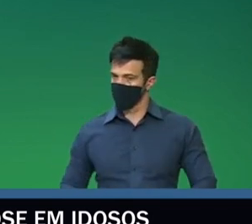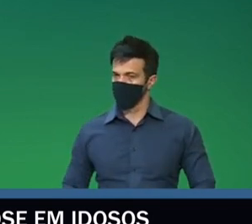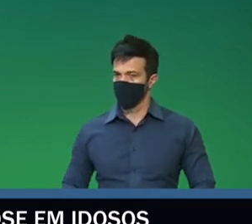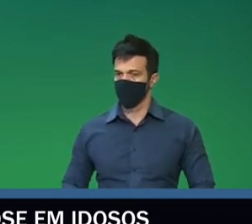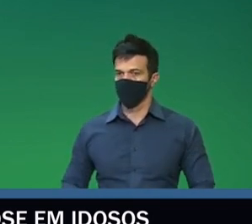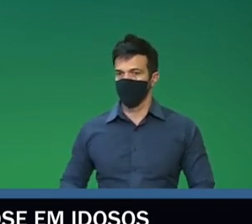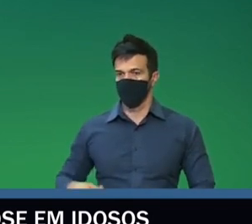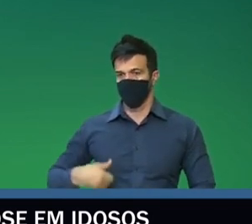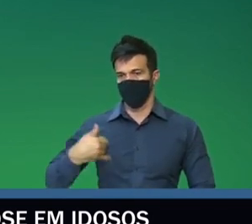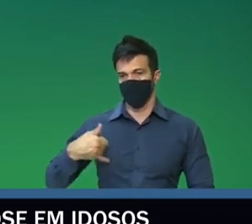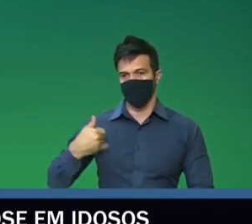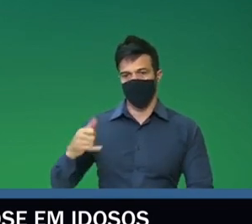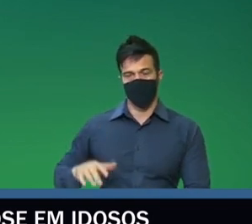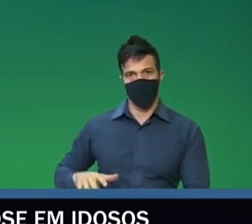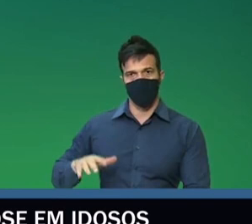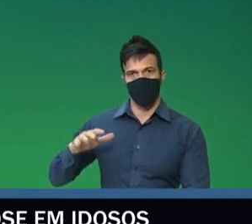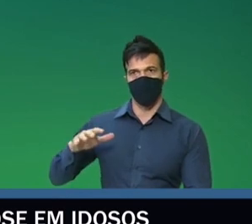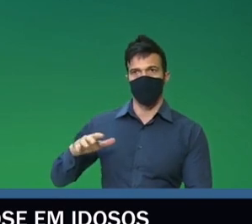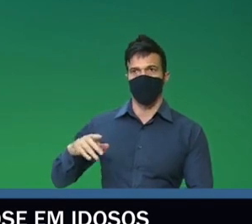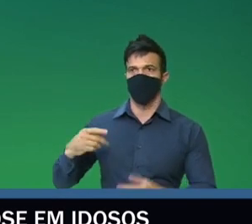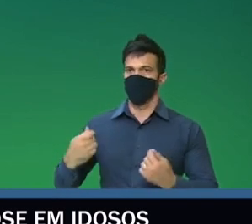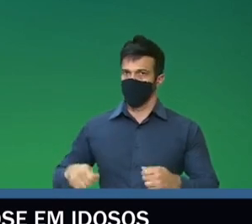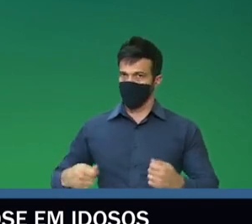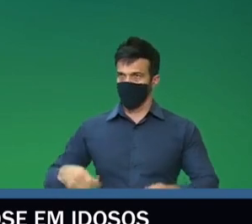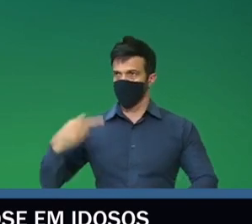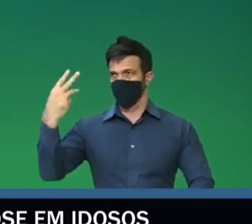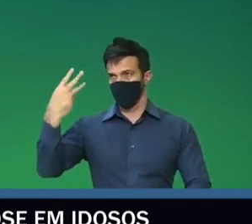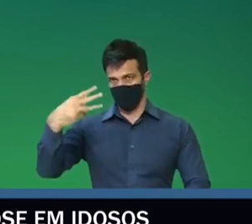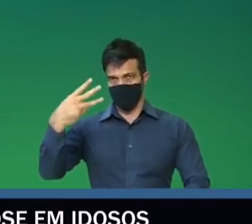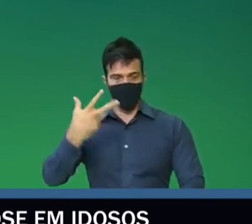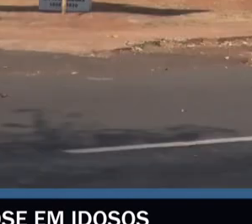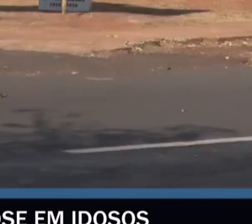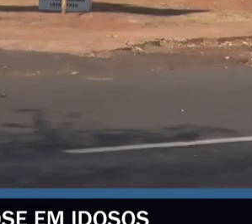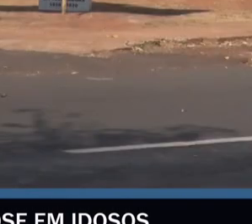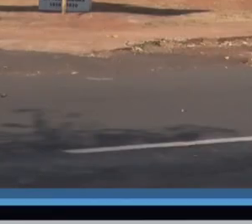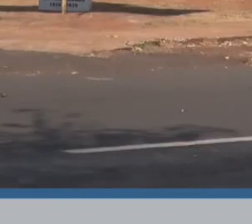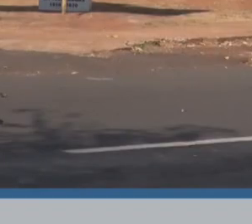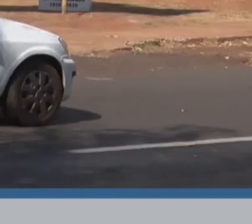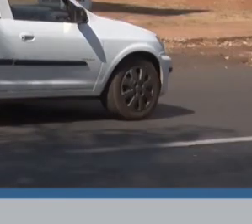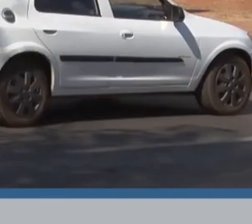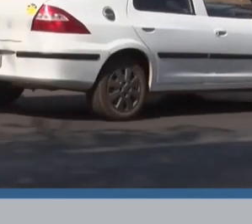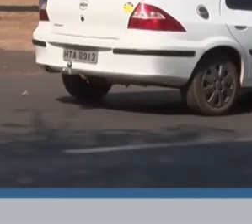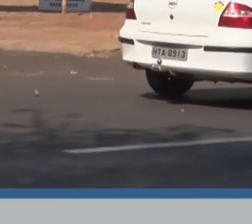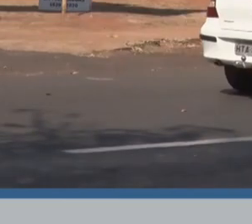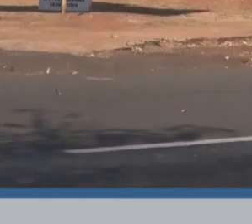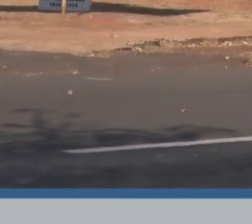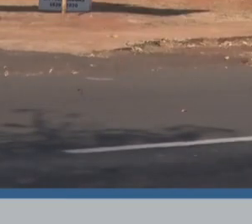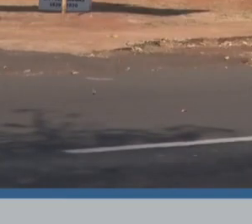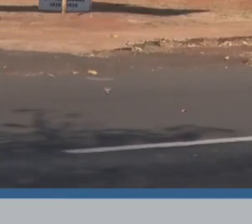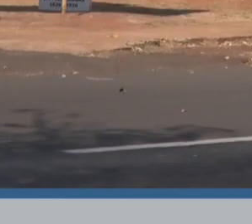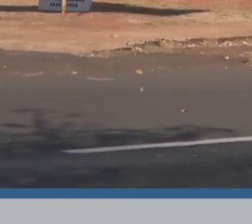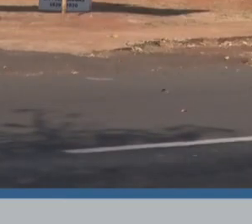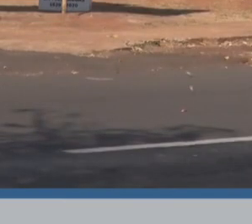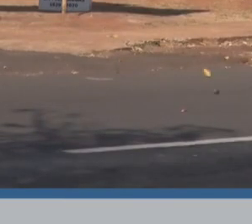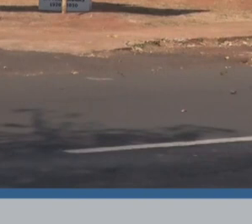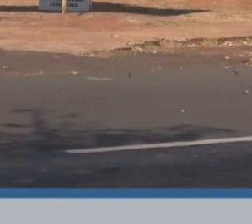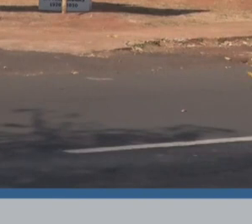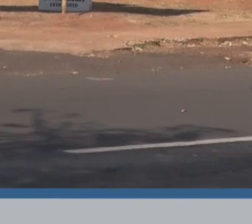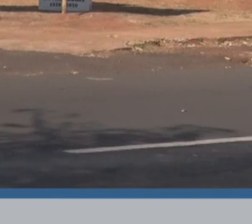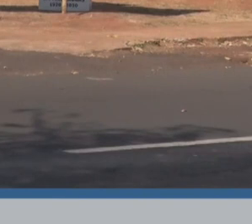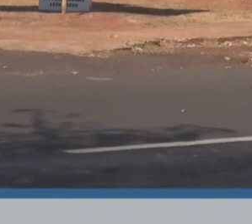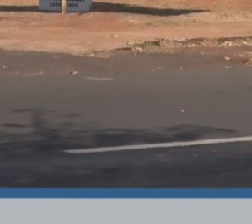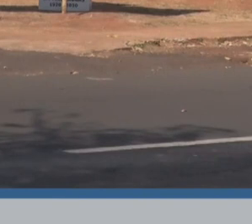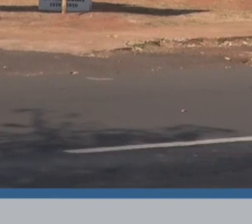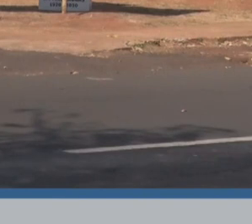precisar de um Booster que seria a terceira dose da vacina Ministério da Saúde já encomendou